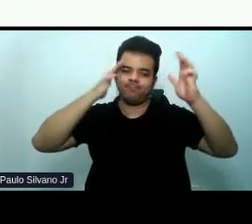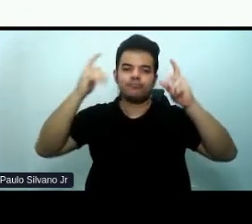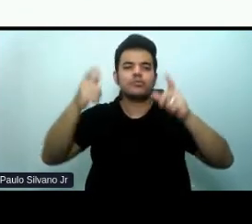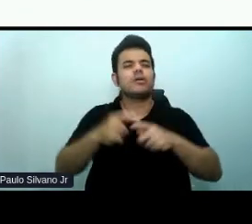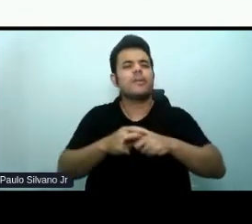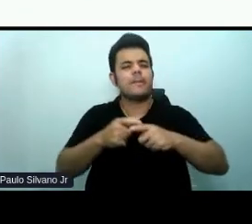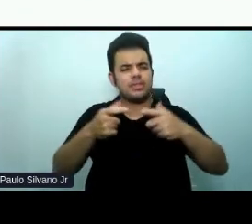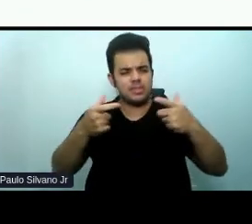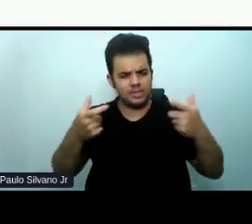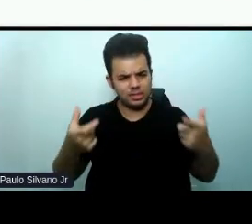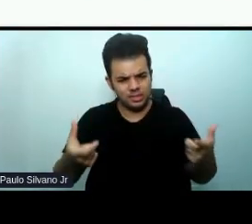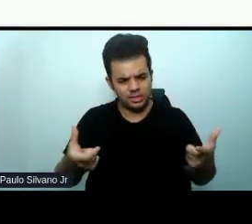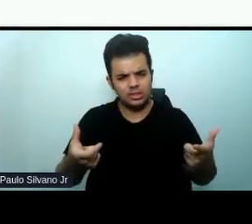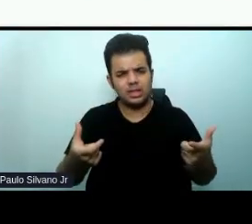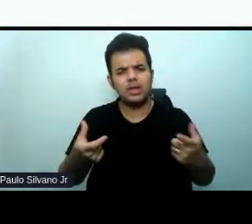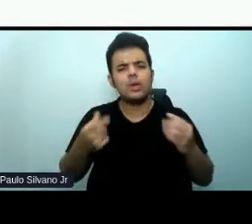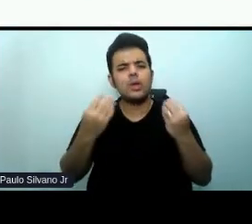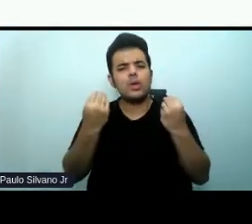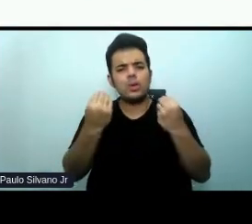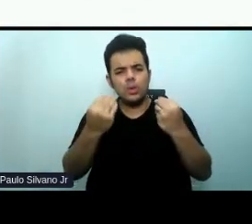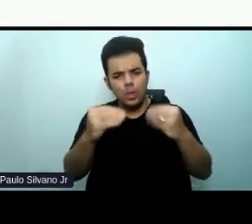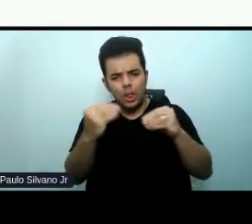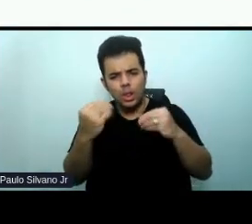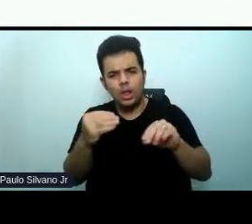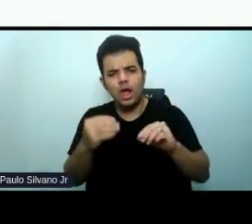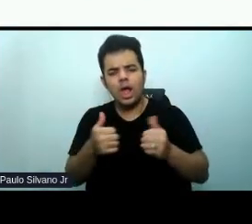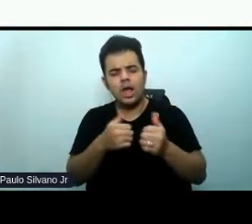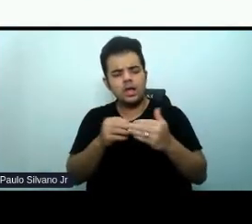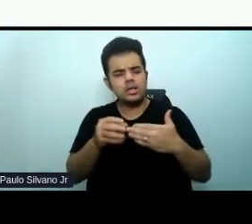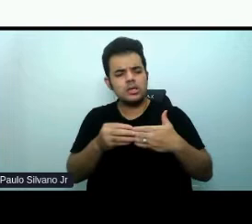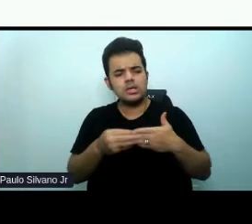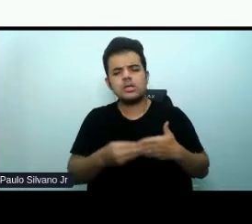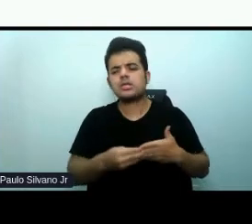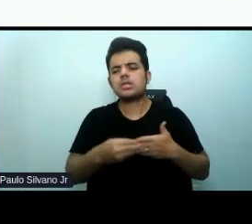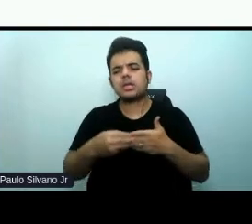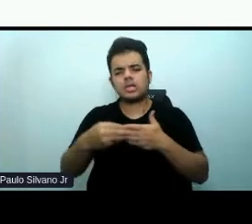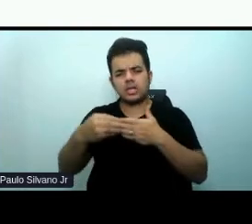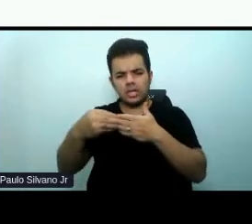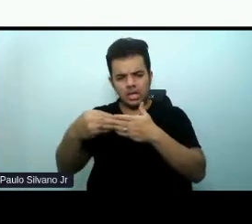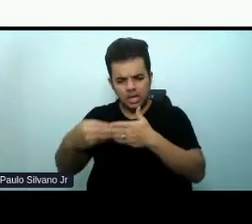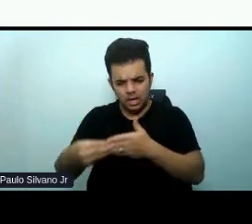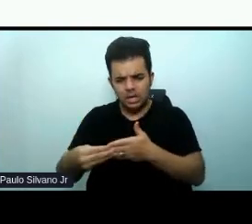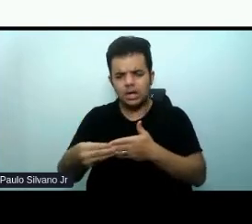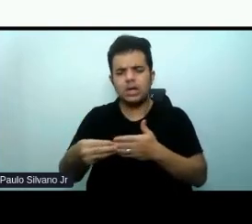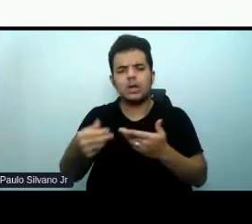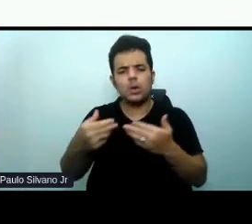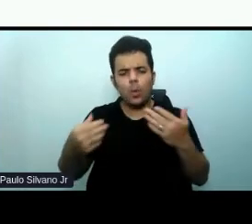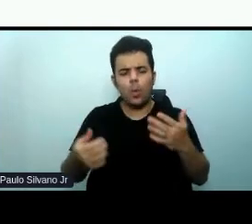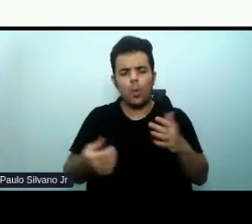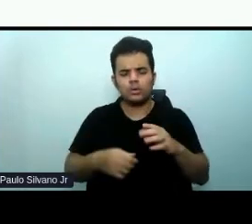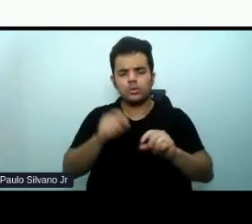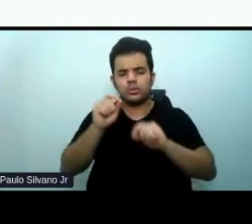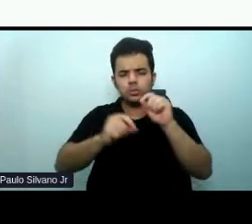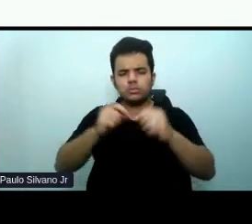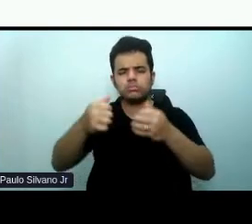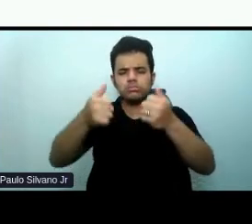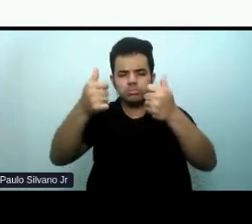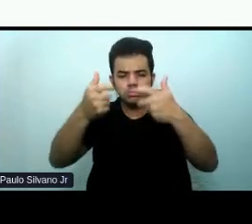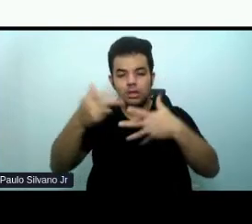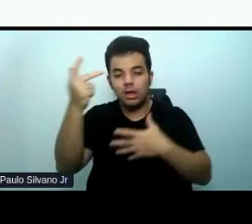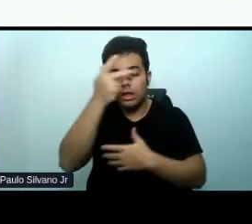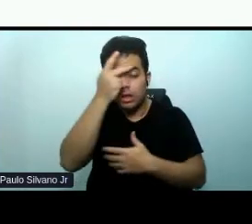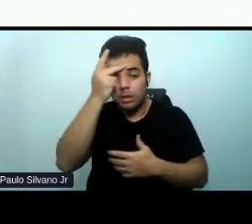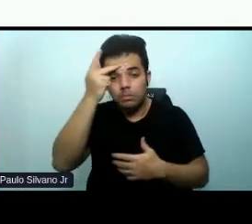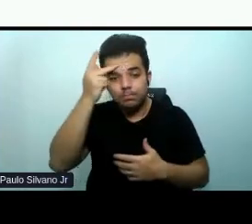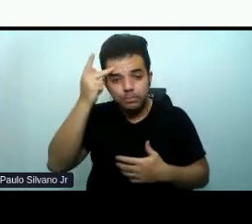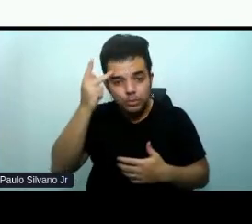aumentar, né? Colocar esses guias com descrições para pessoas,